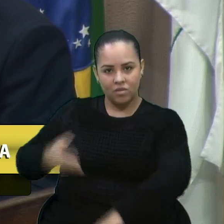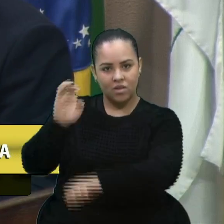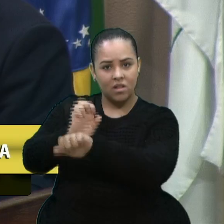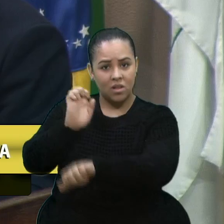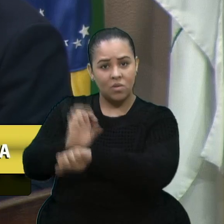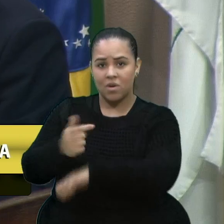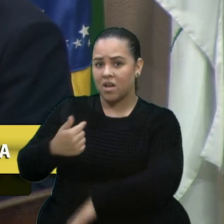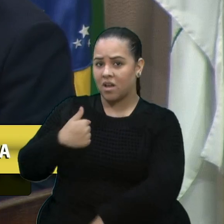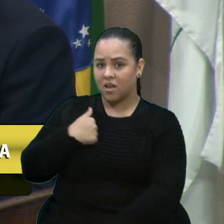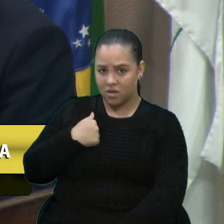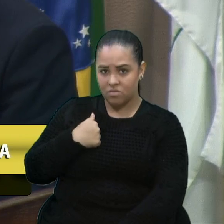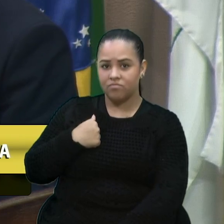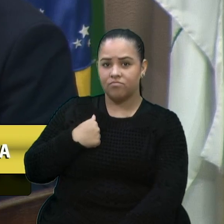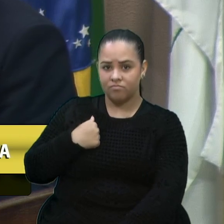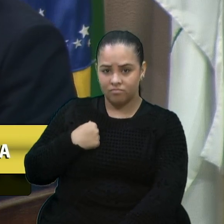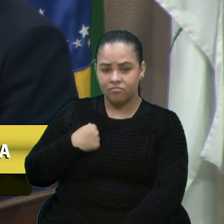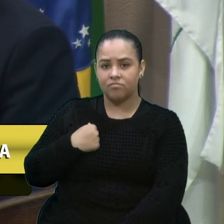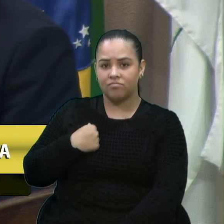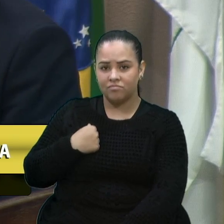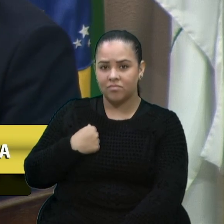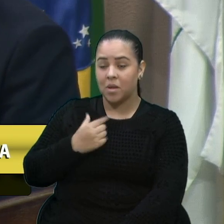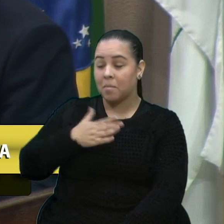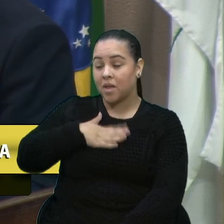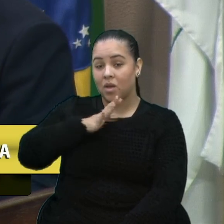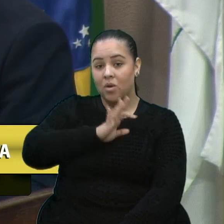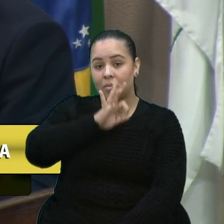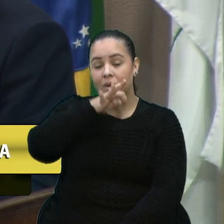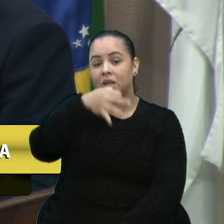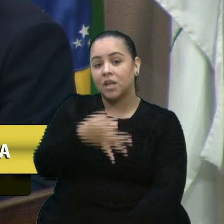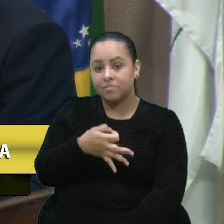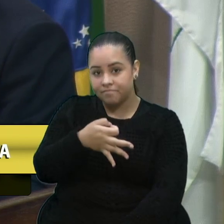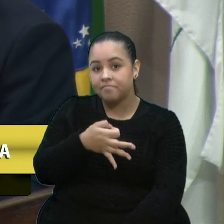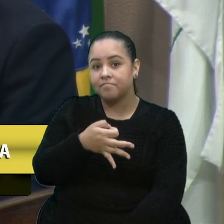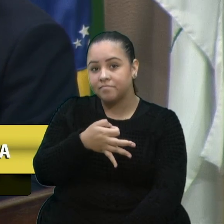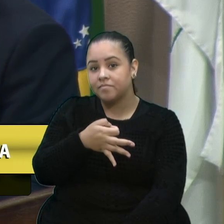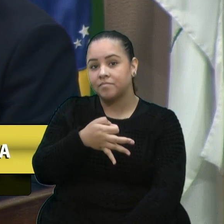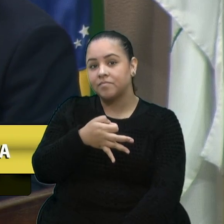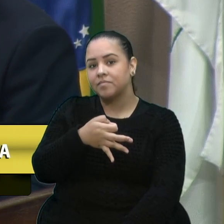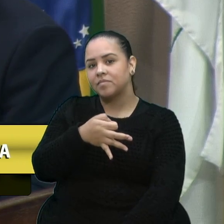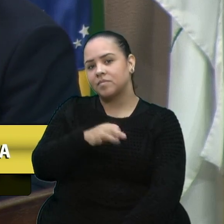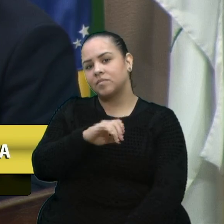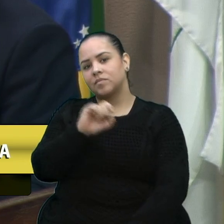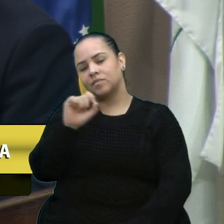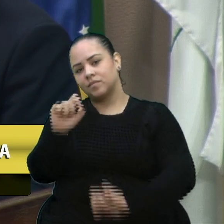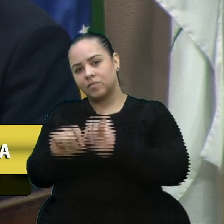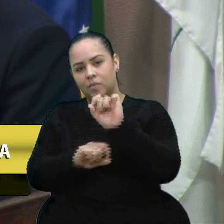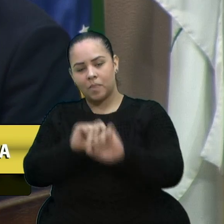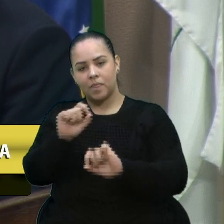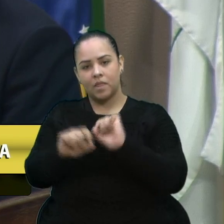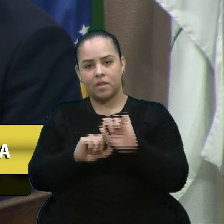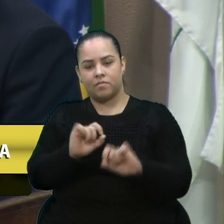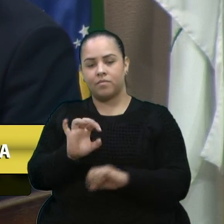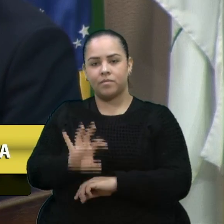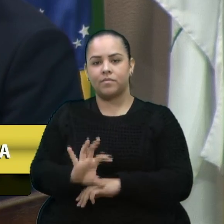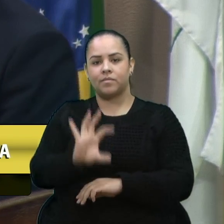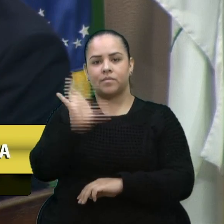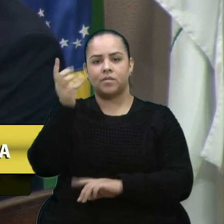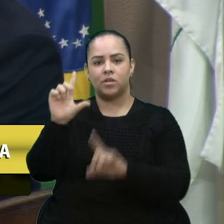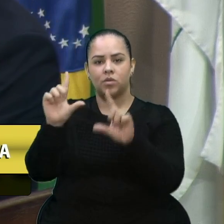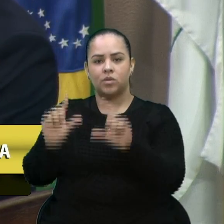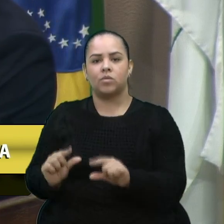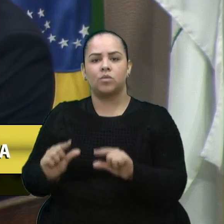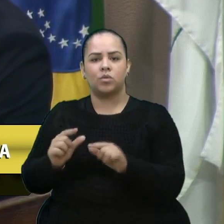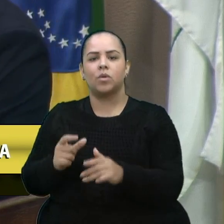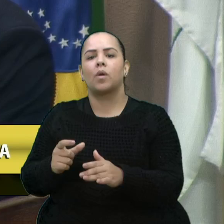aqui coloca as suas sugestões, né, para a realização de estudos para a redução das tarifas, como,